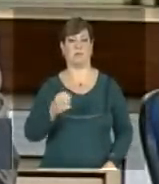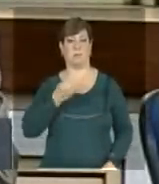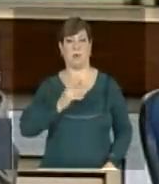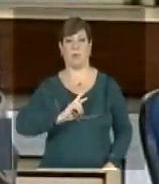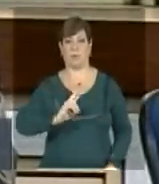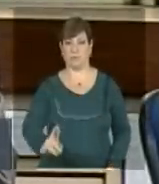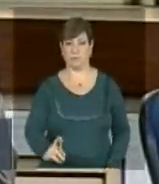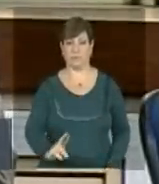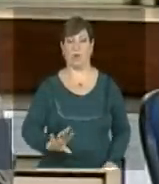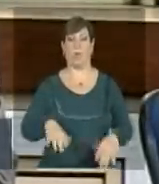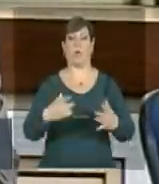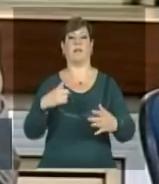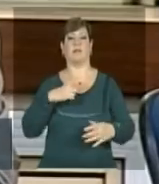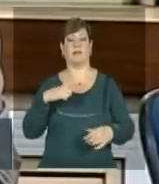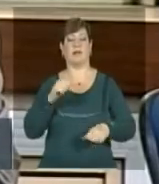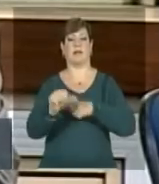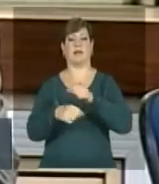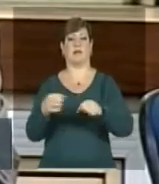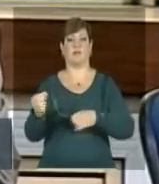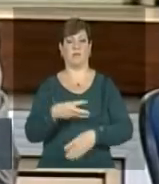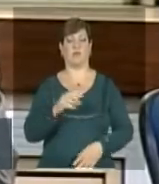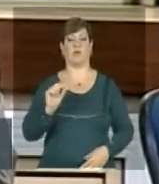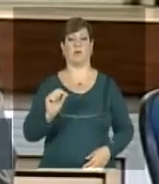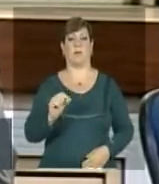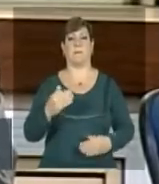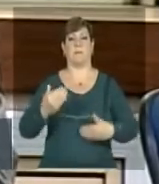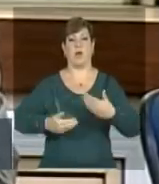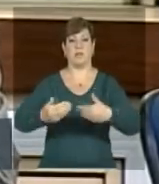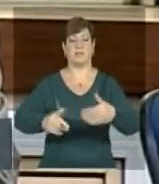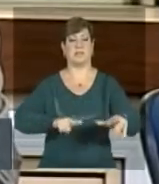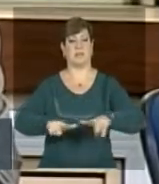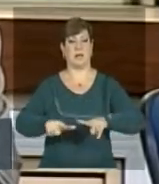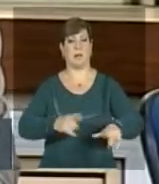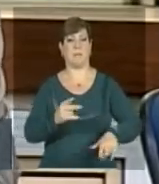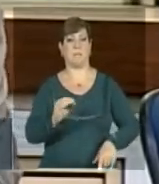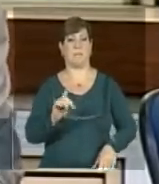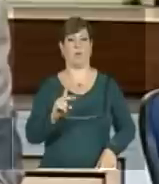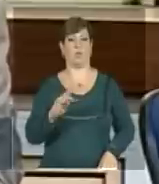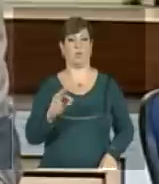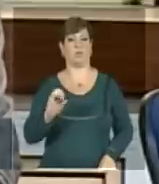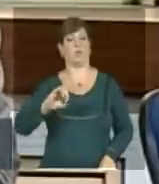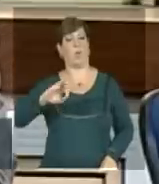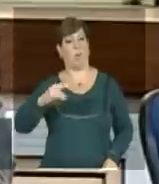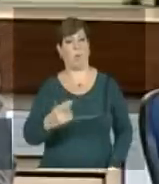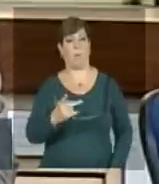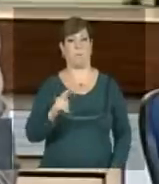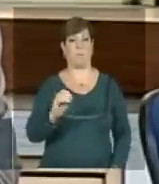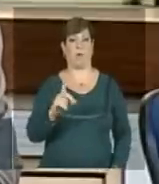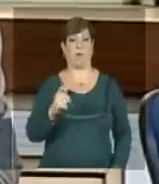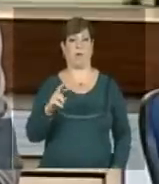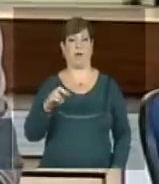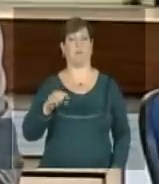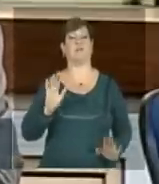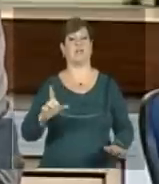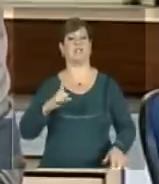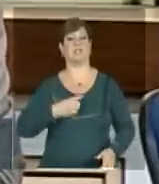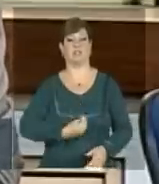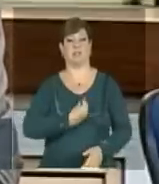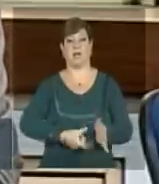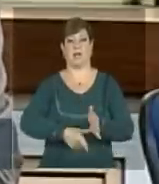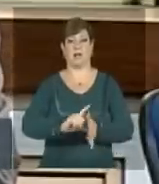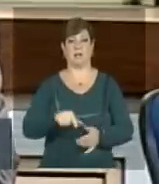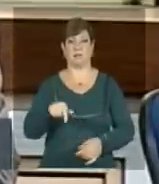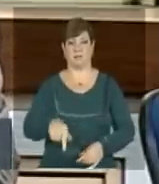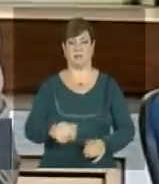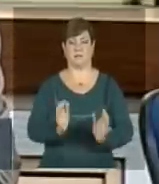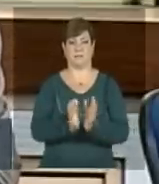quando há reformulação de processos de trabalho, de produtos ou de programas que já existiam na organização. Inovação